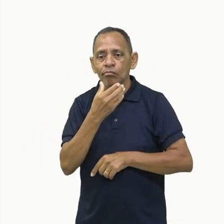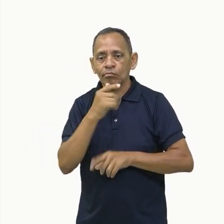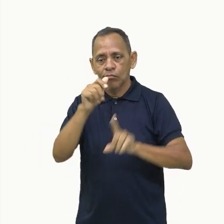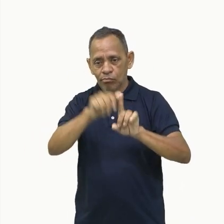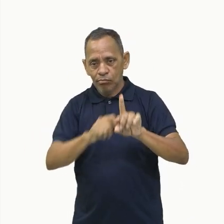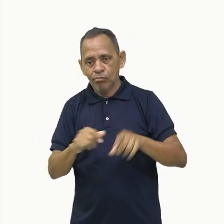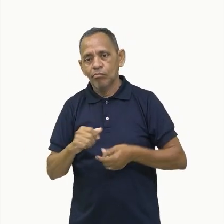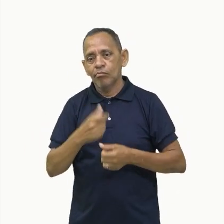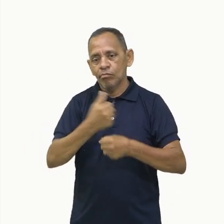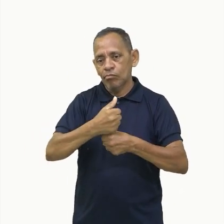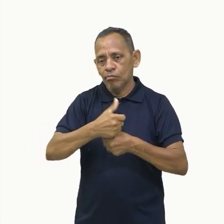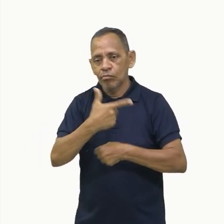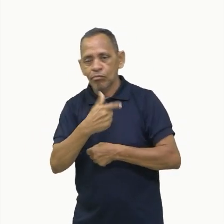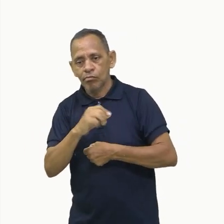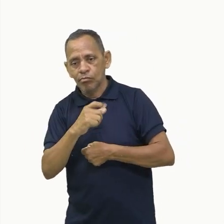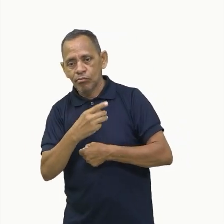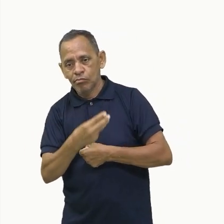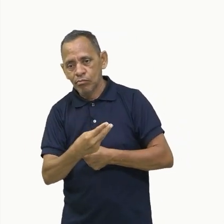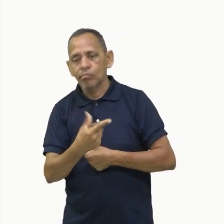de